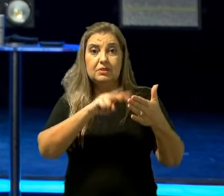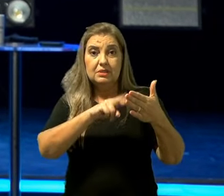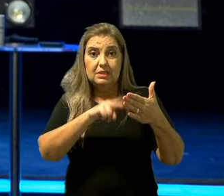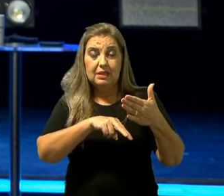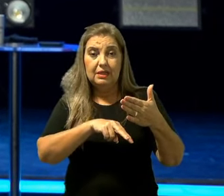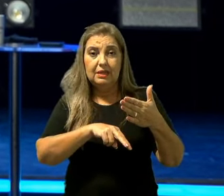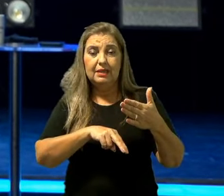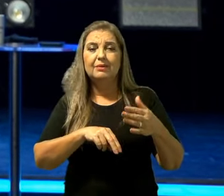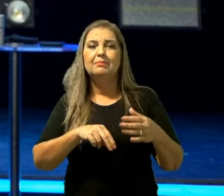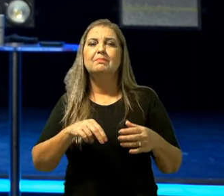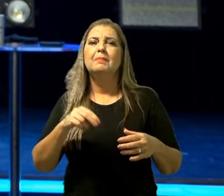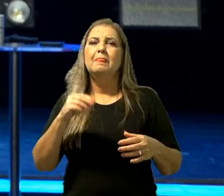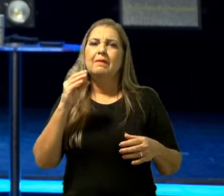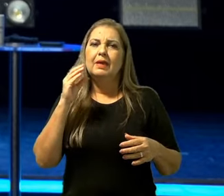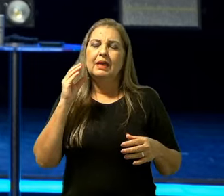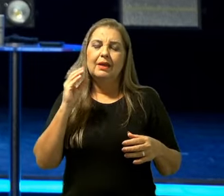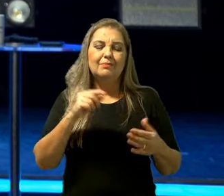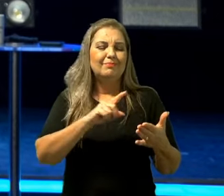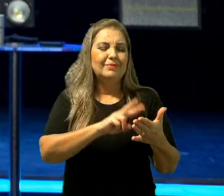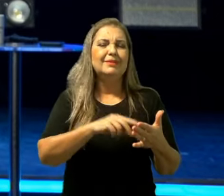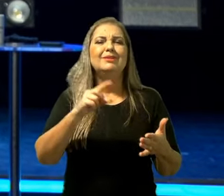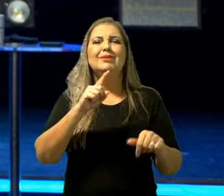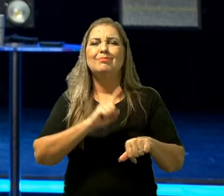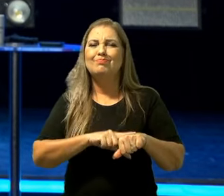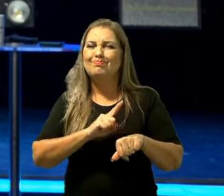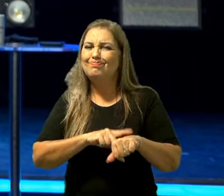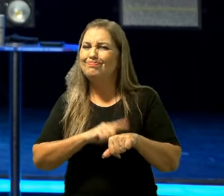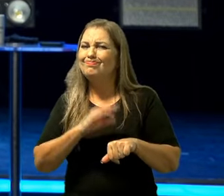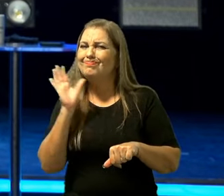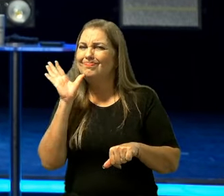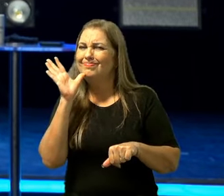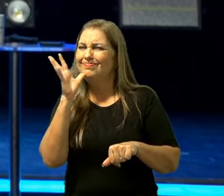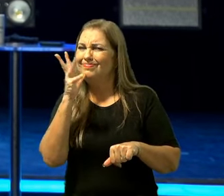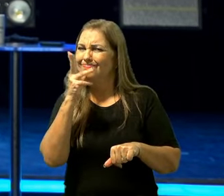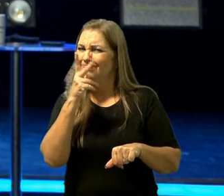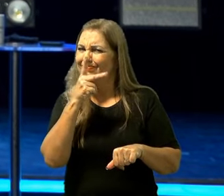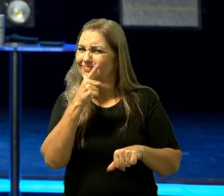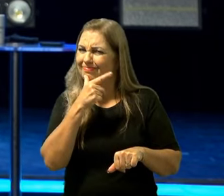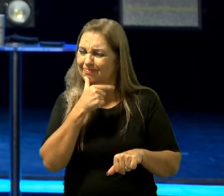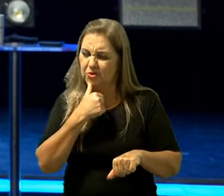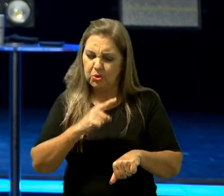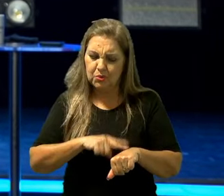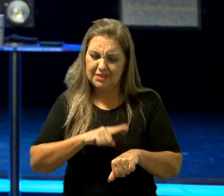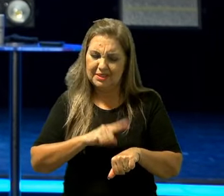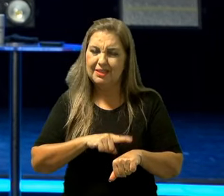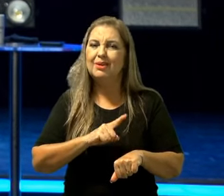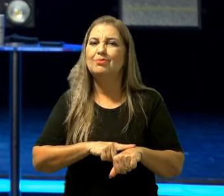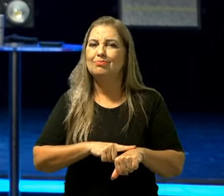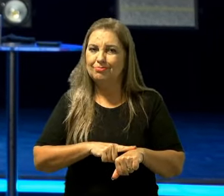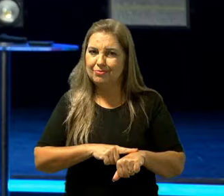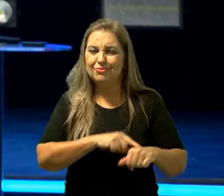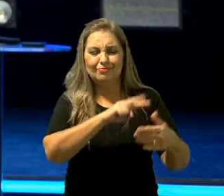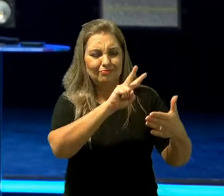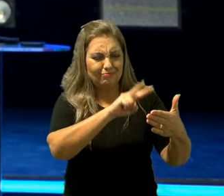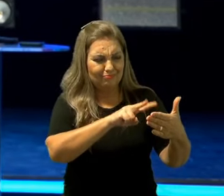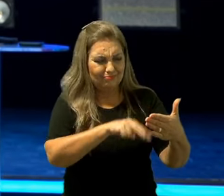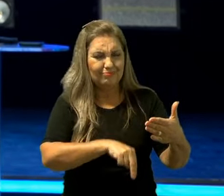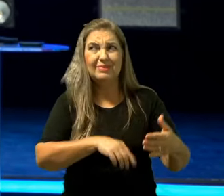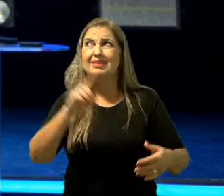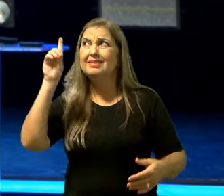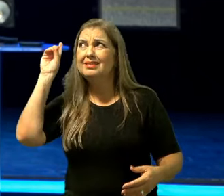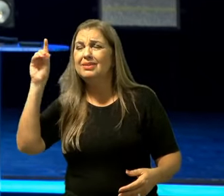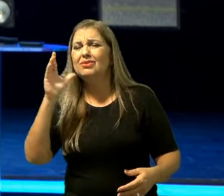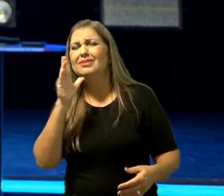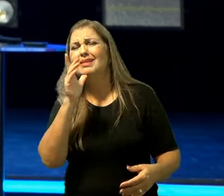demorou tempo. Porque alguém certa vez disse que Deus demora muito tempo para fazer as coisas de repente. Deus demora muito tempo para